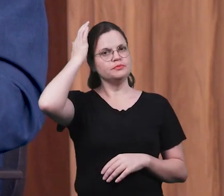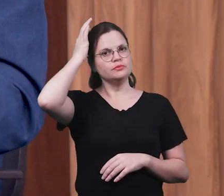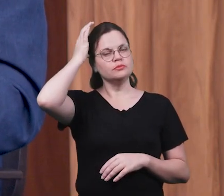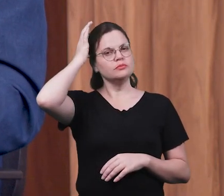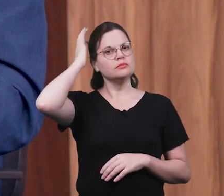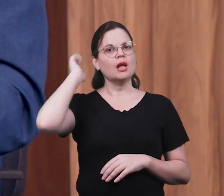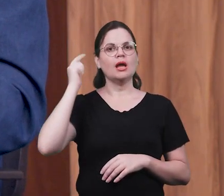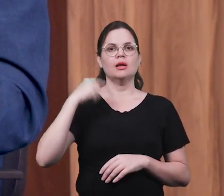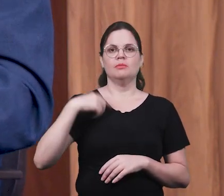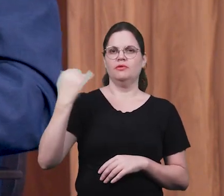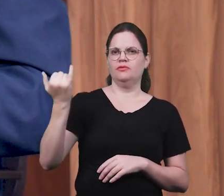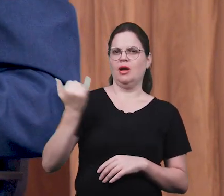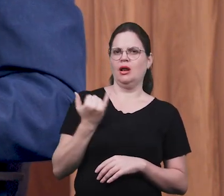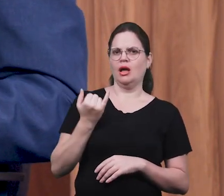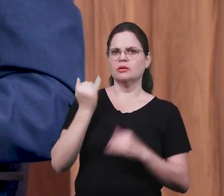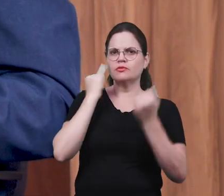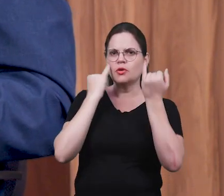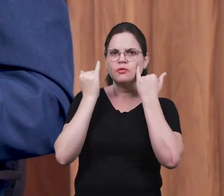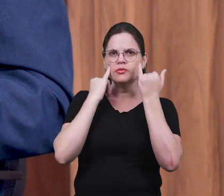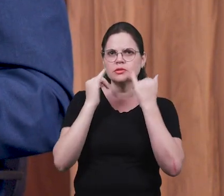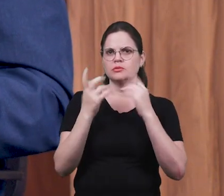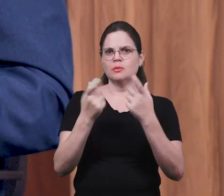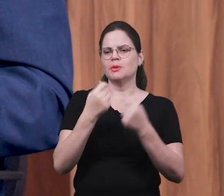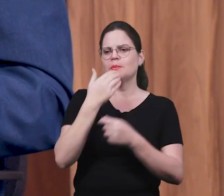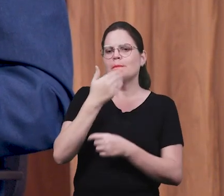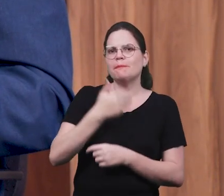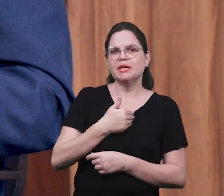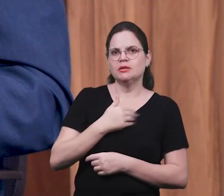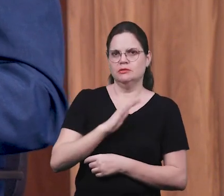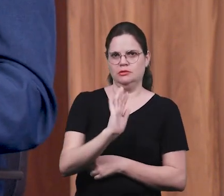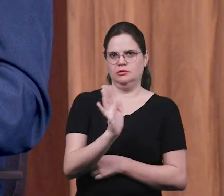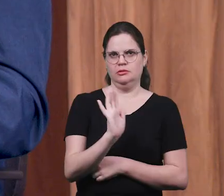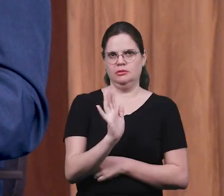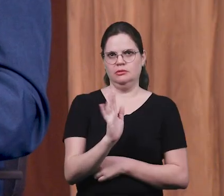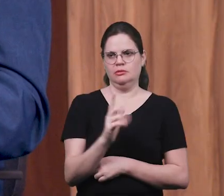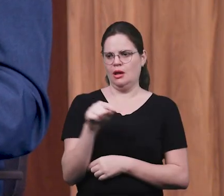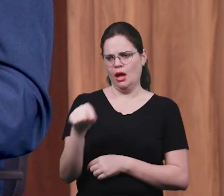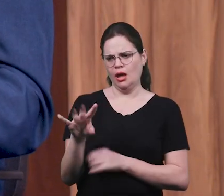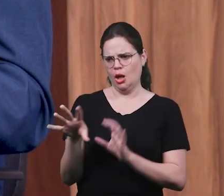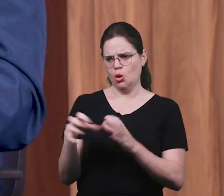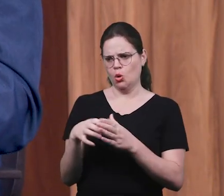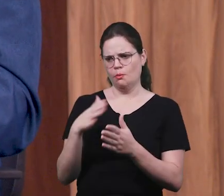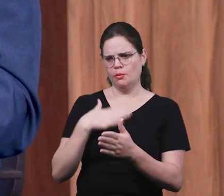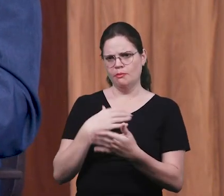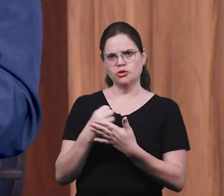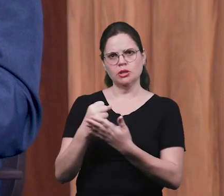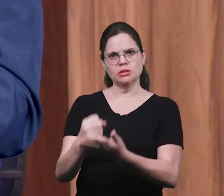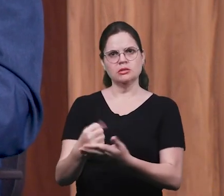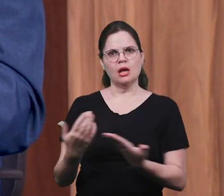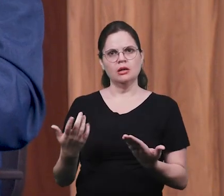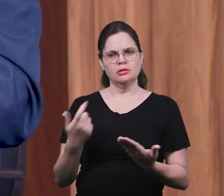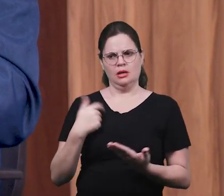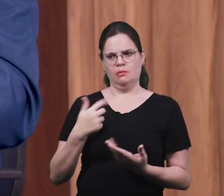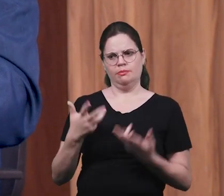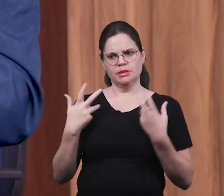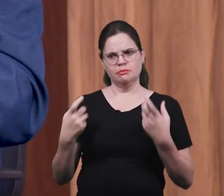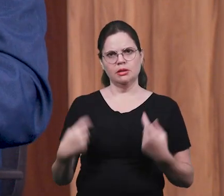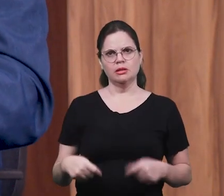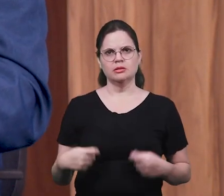da informação, não precisou pedir. Era do meu grupo de assistência, eu vi a necessidade, eu falei,